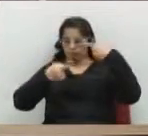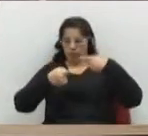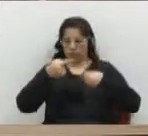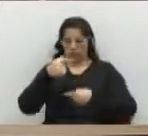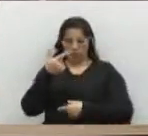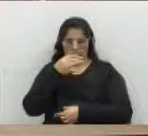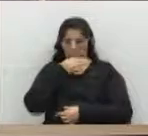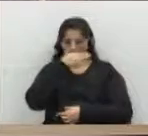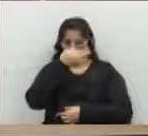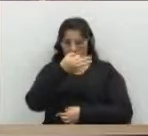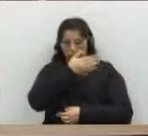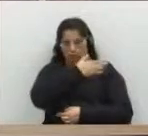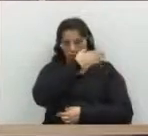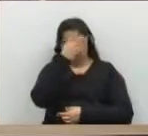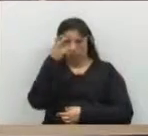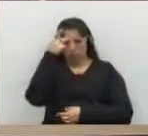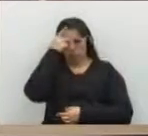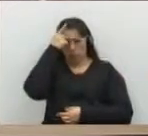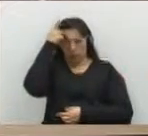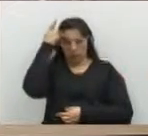ao prefeito. Requerimento